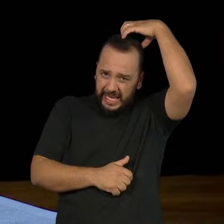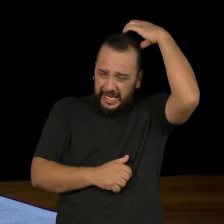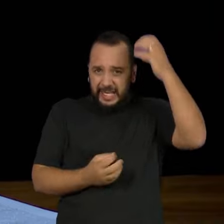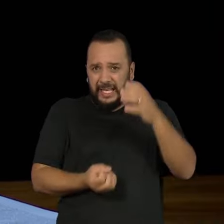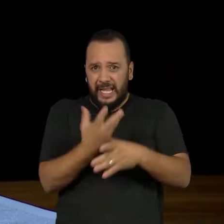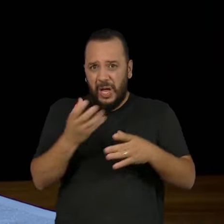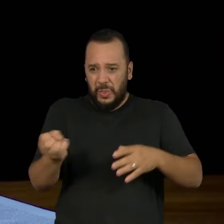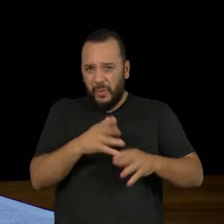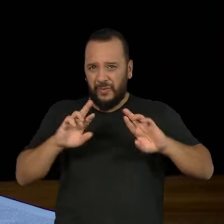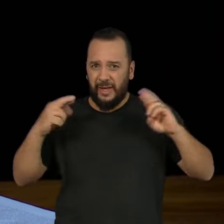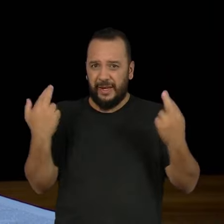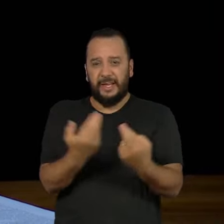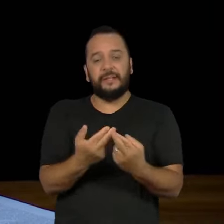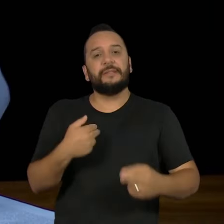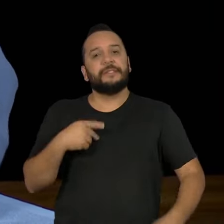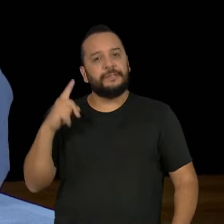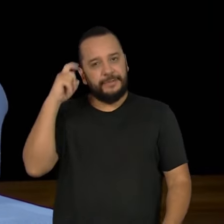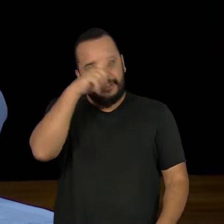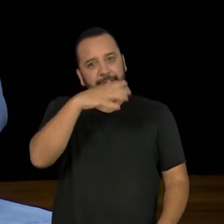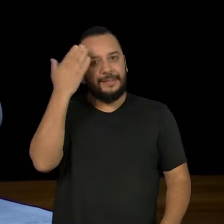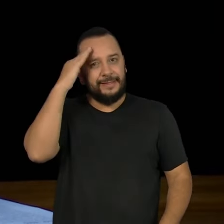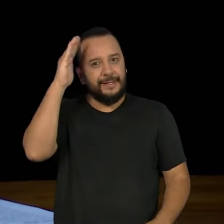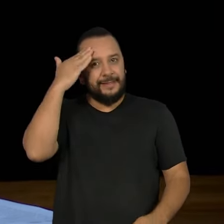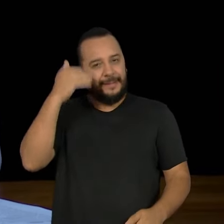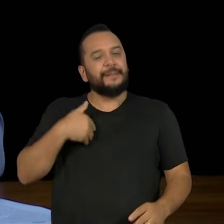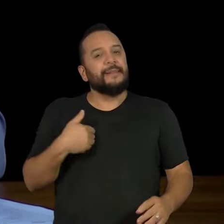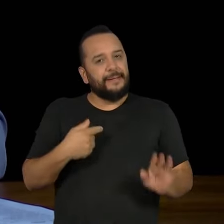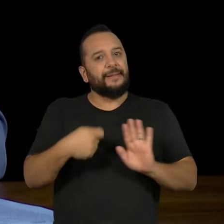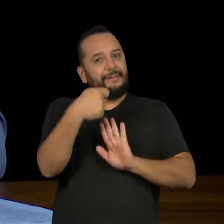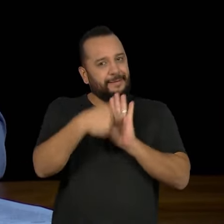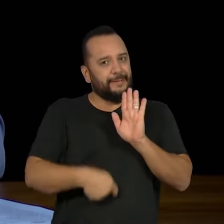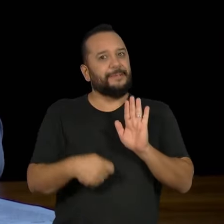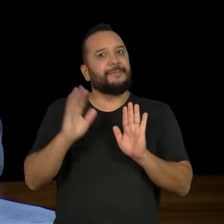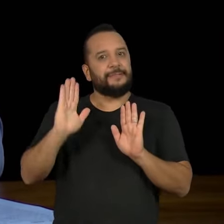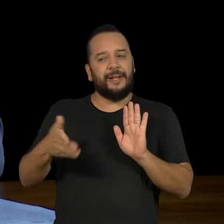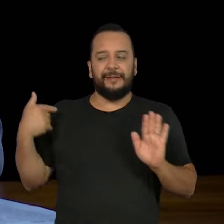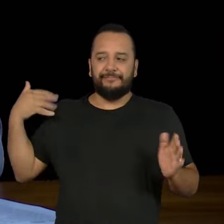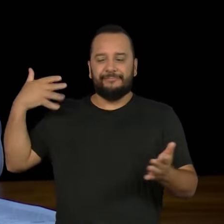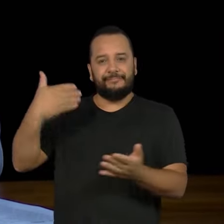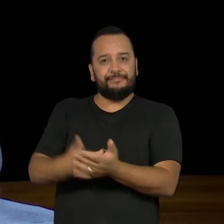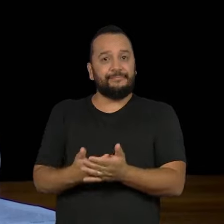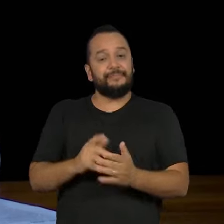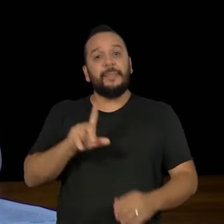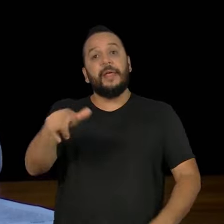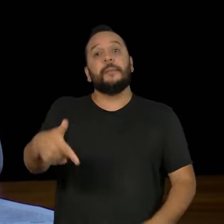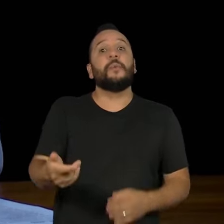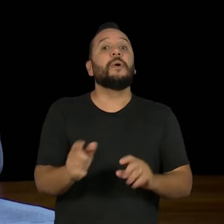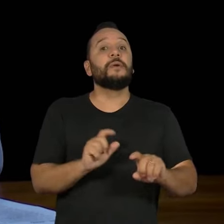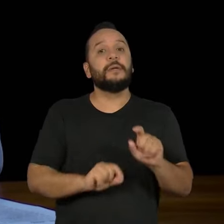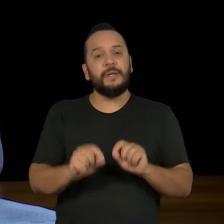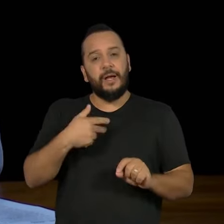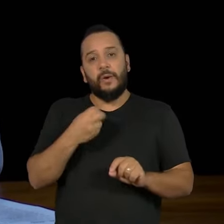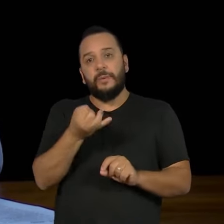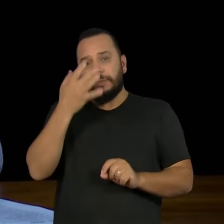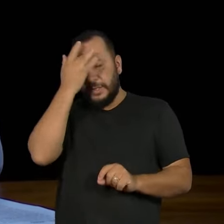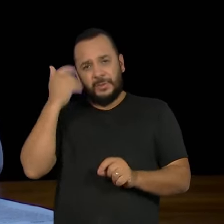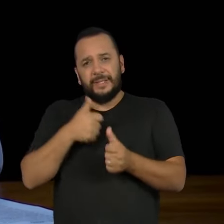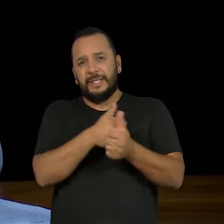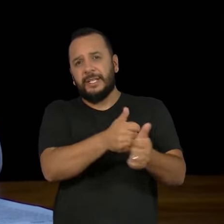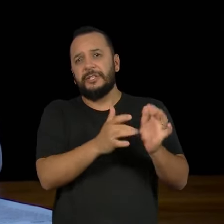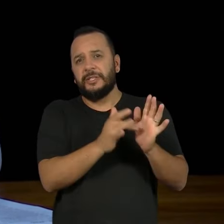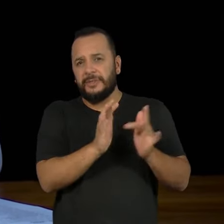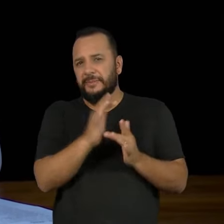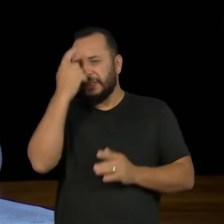dificuldade com interpretação de texto é coisa antiga Mas enfim algum tempo depois alguns seguidores de CR